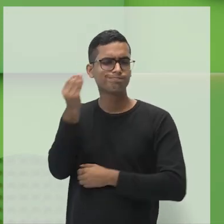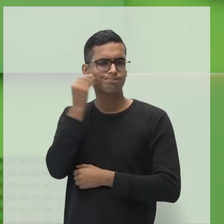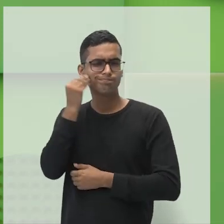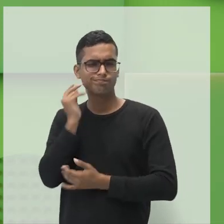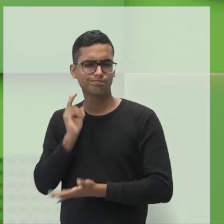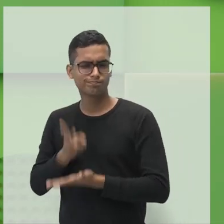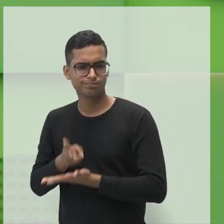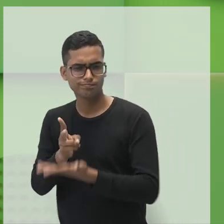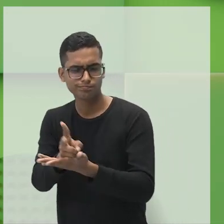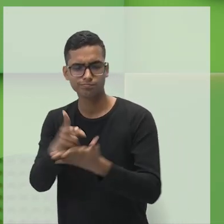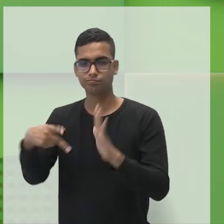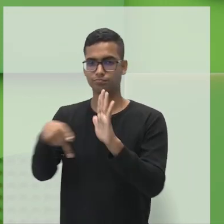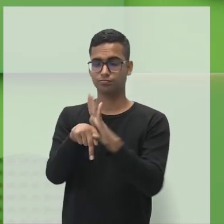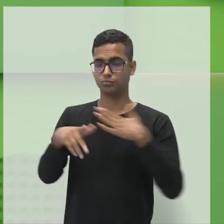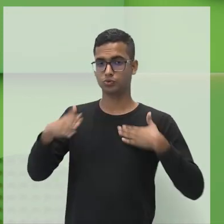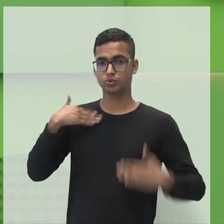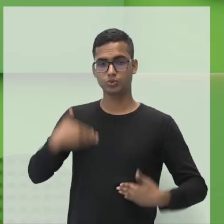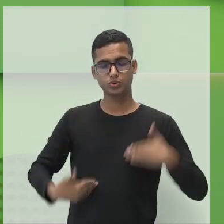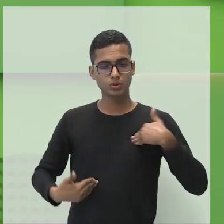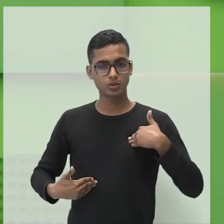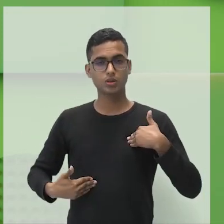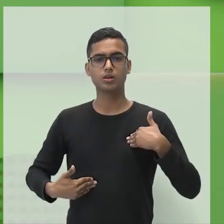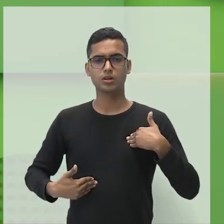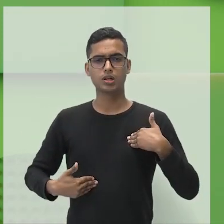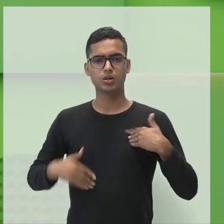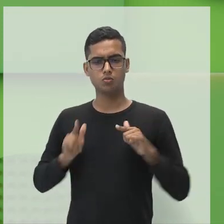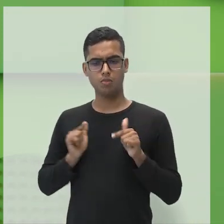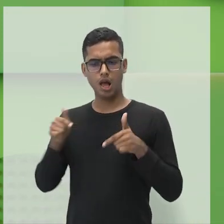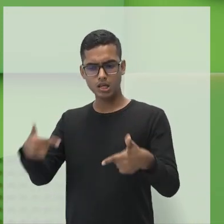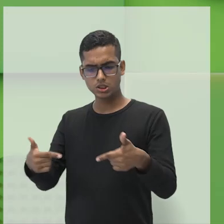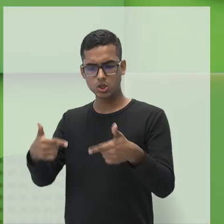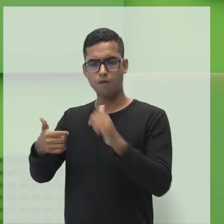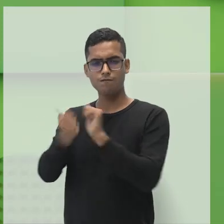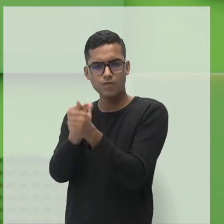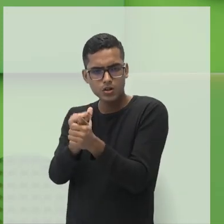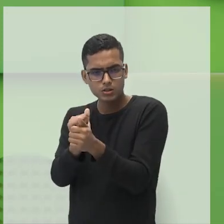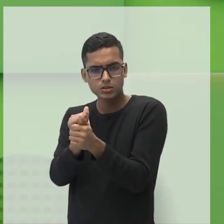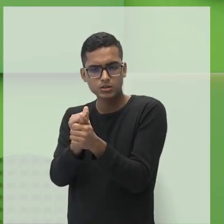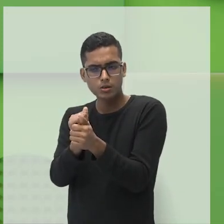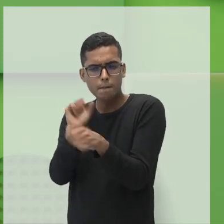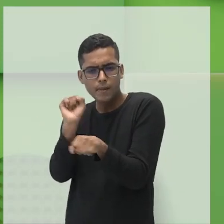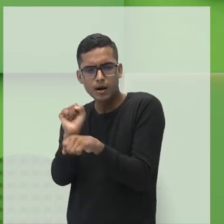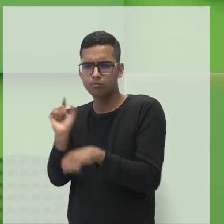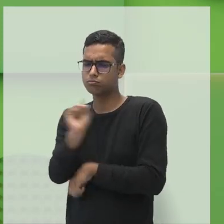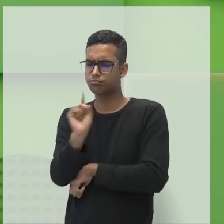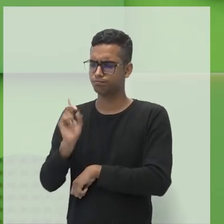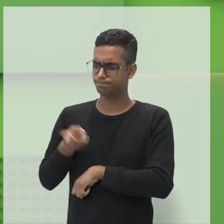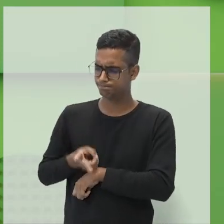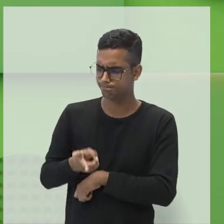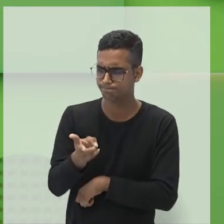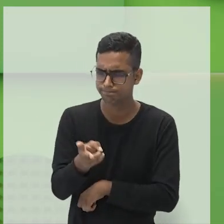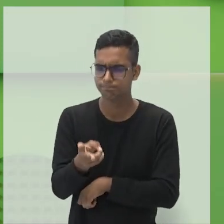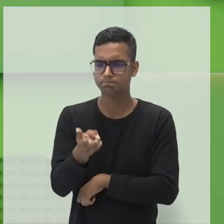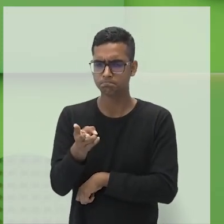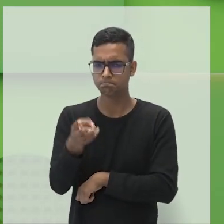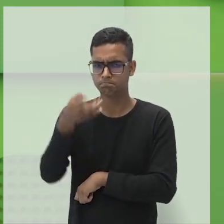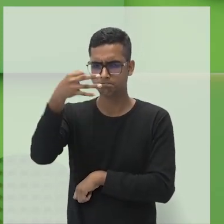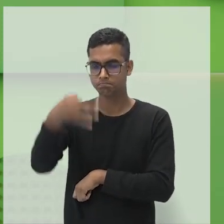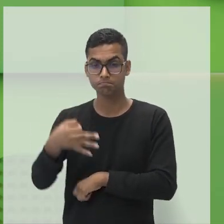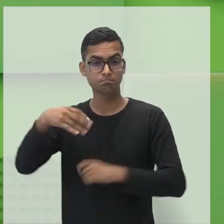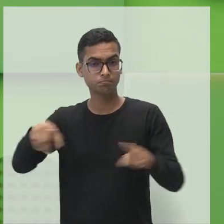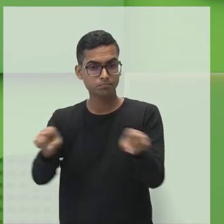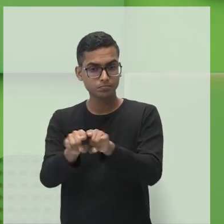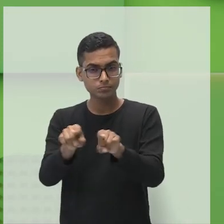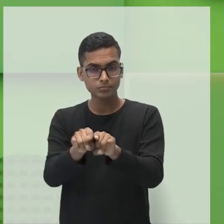essa constância e não parar uma atividade, né, que você rotineiramente faz. Ou se for parar a frequência,